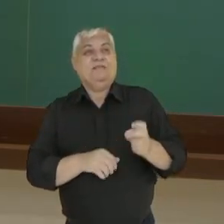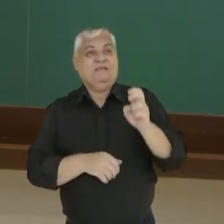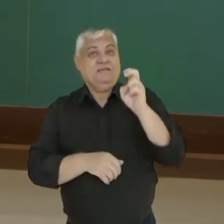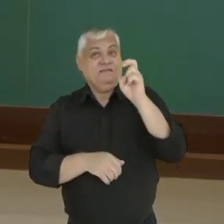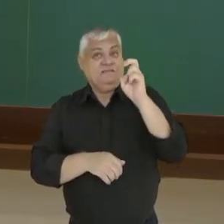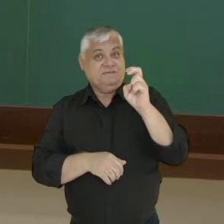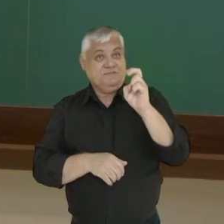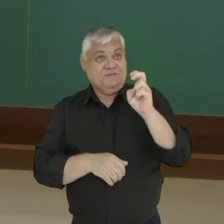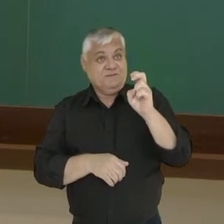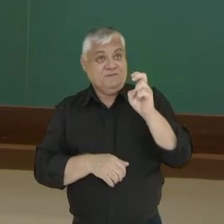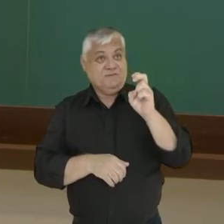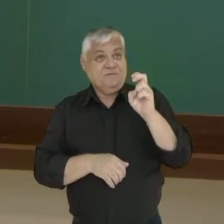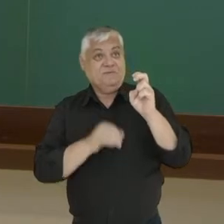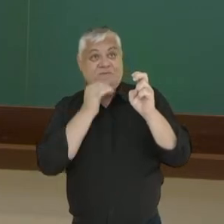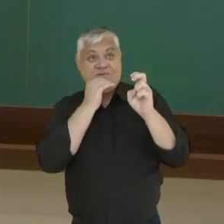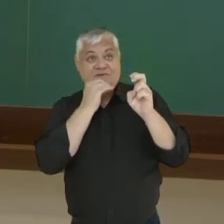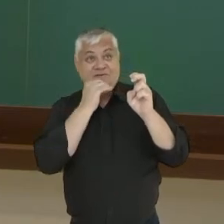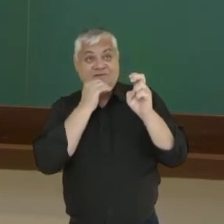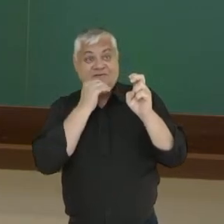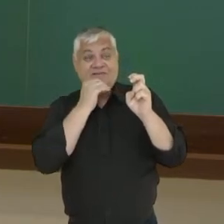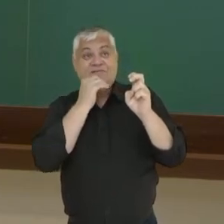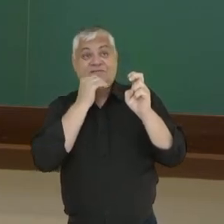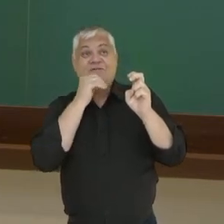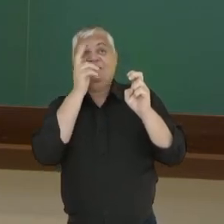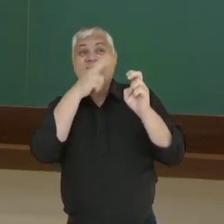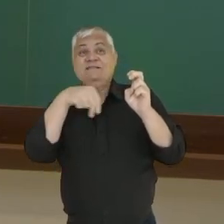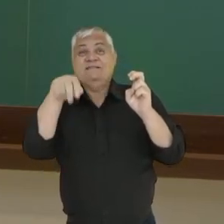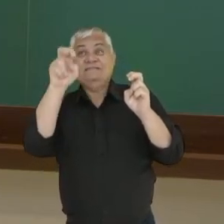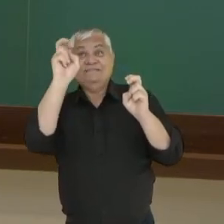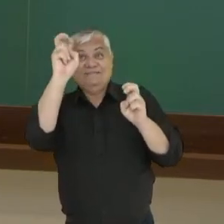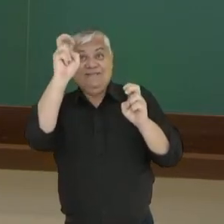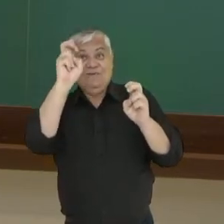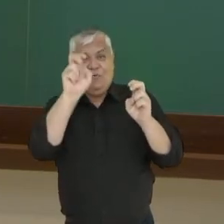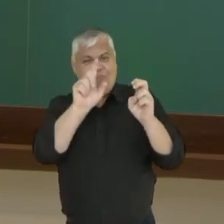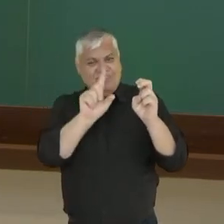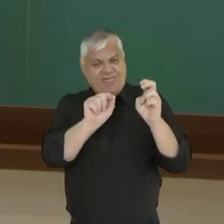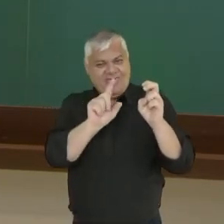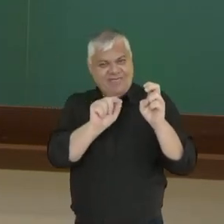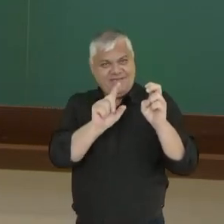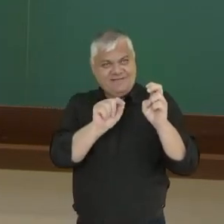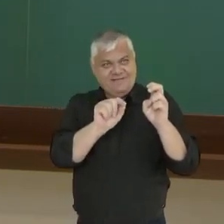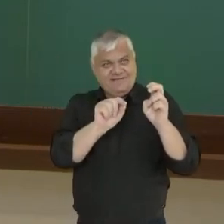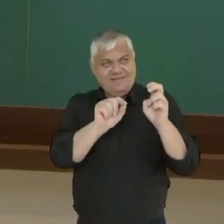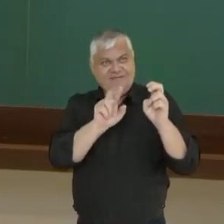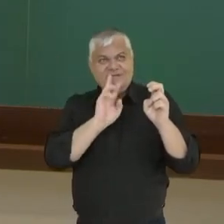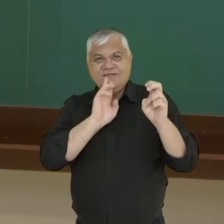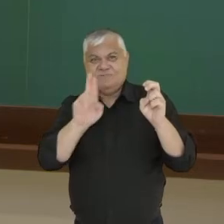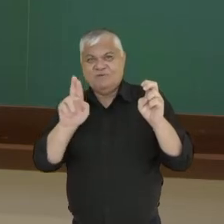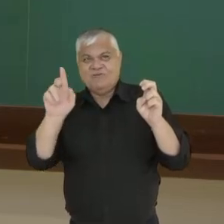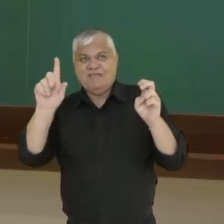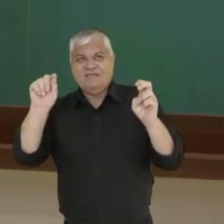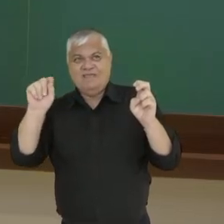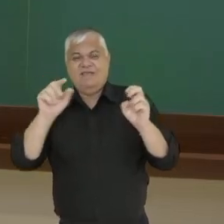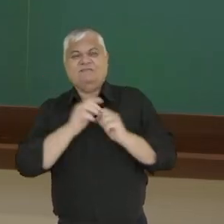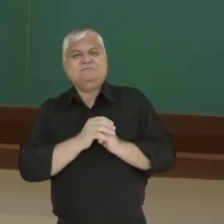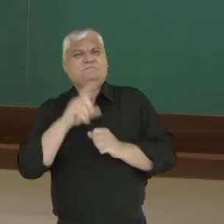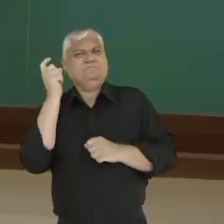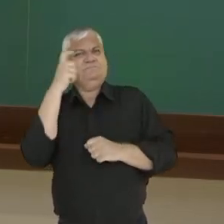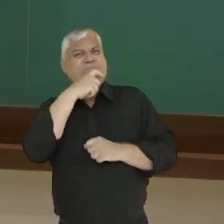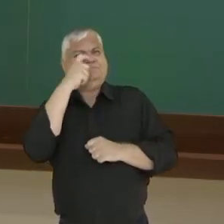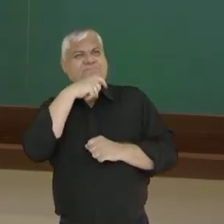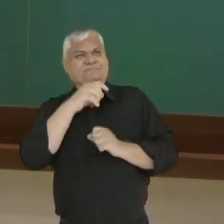5 elevado ao logaritmo de 5 na base 10 é igual a 10. Falso, né,